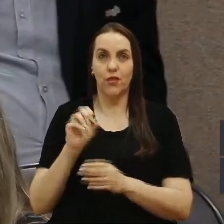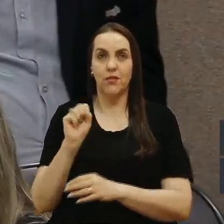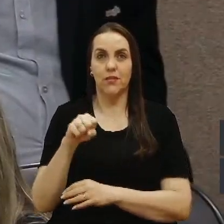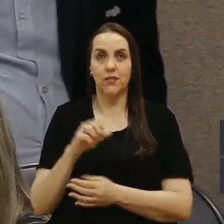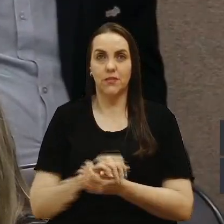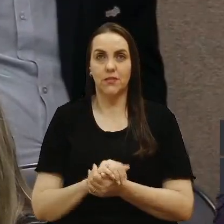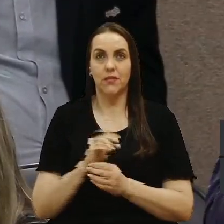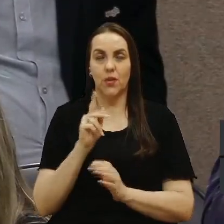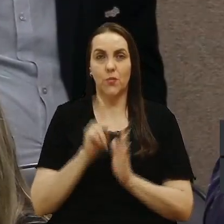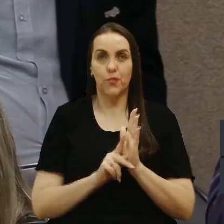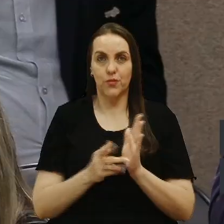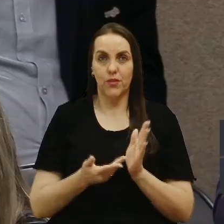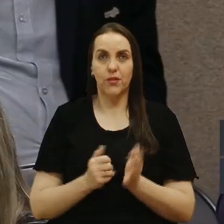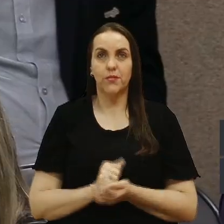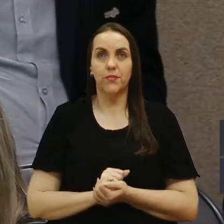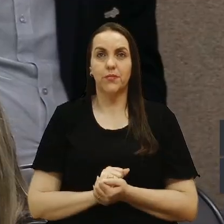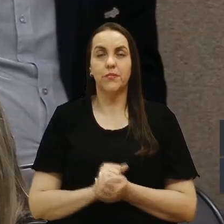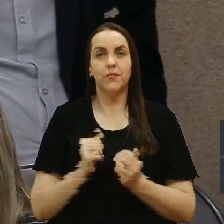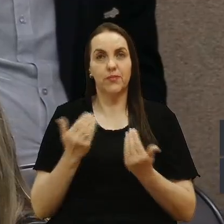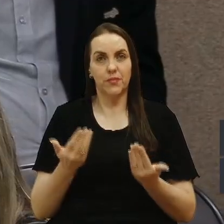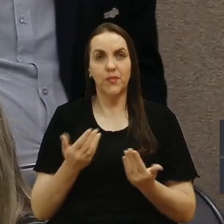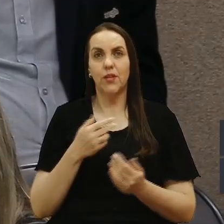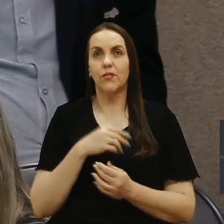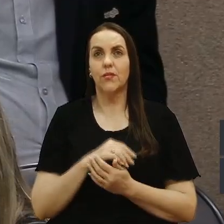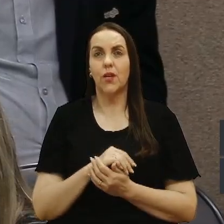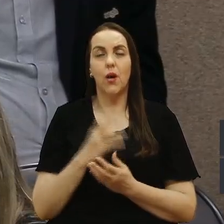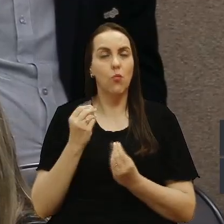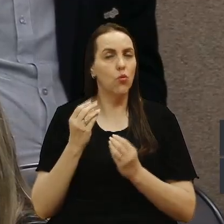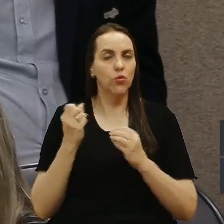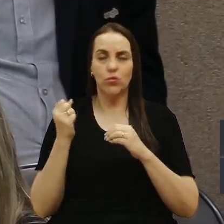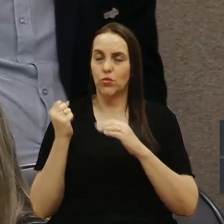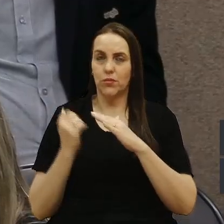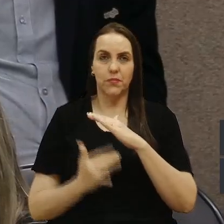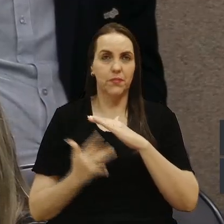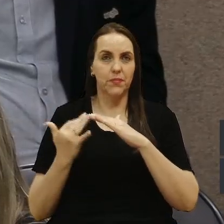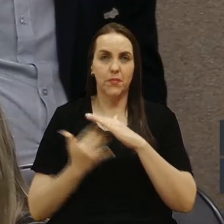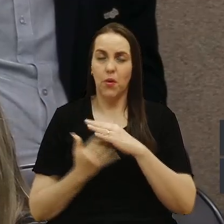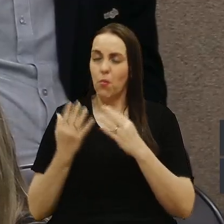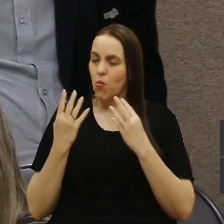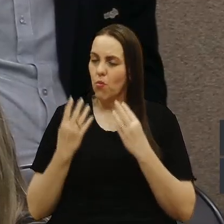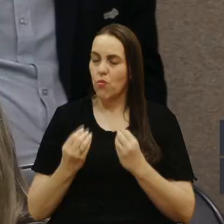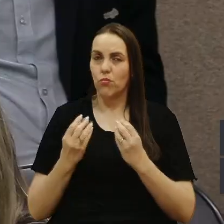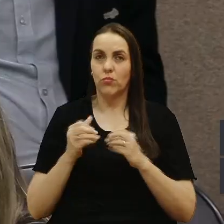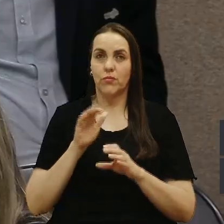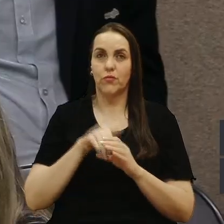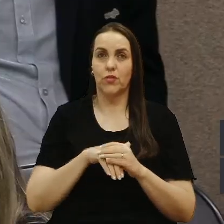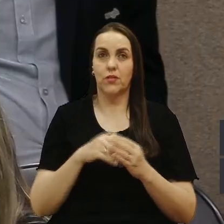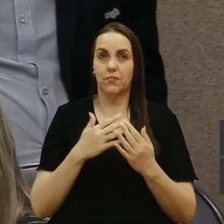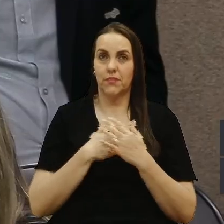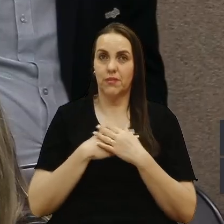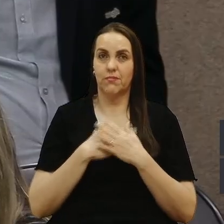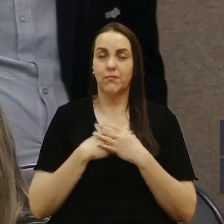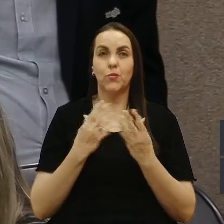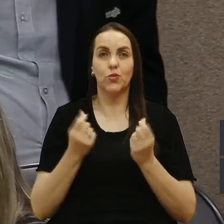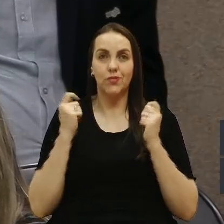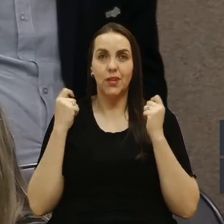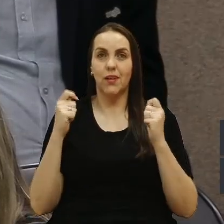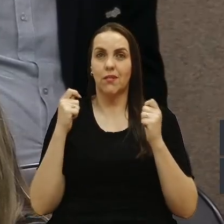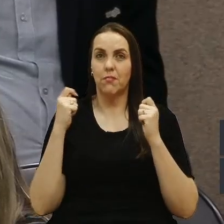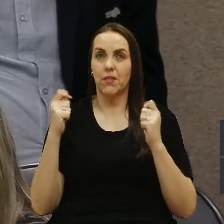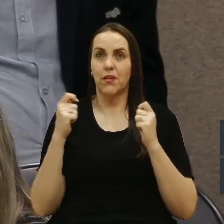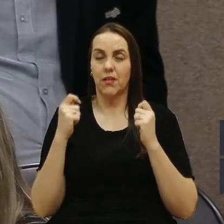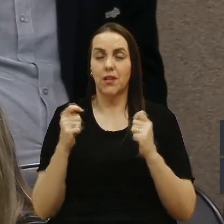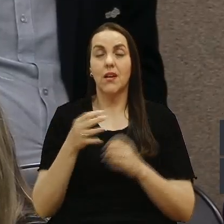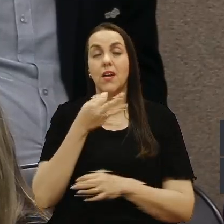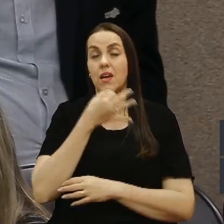esse projeto. E dizer que eu devo muito aos imigrantes. Muitos deles votaram em mim, muitos fizeram campanha, e dizer que